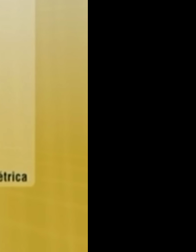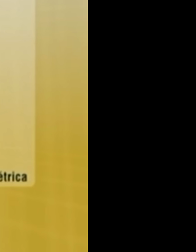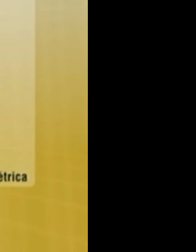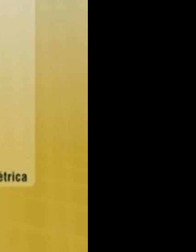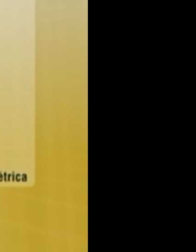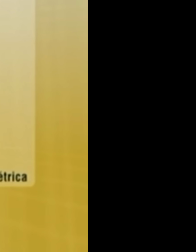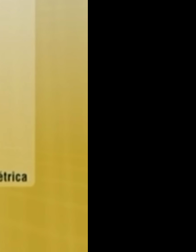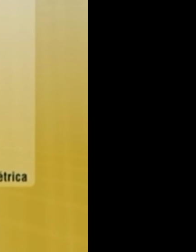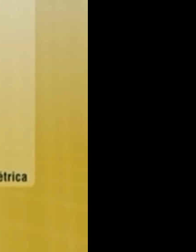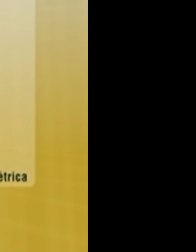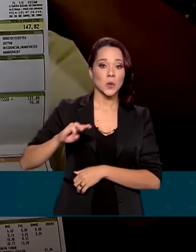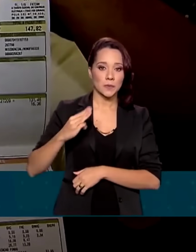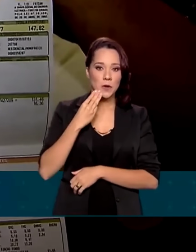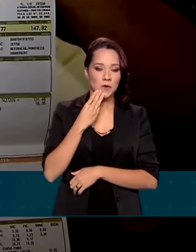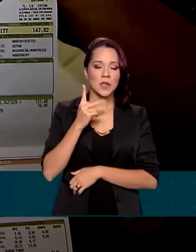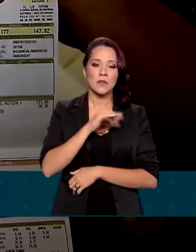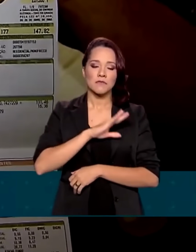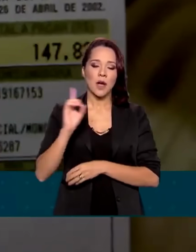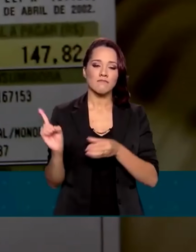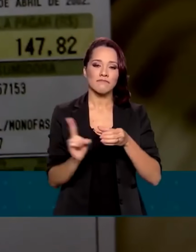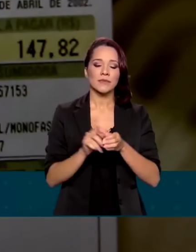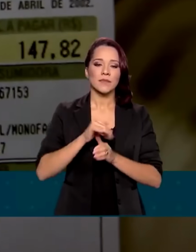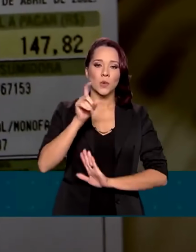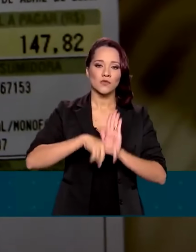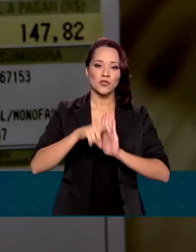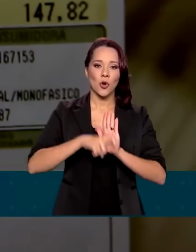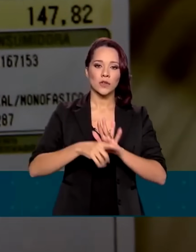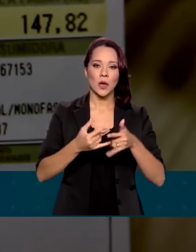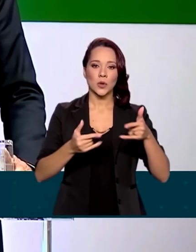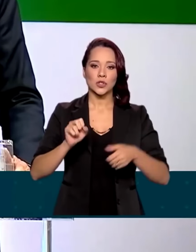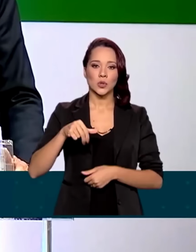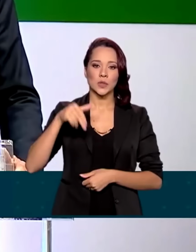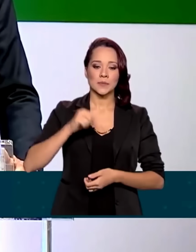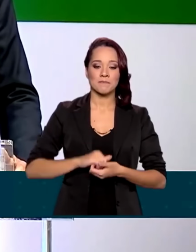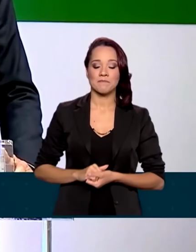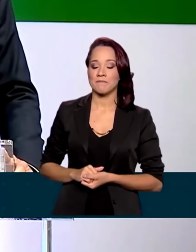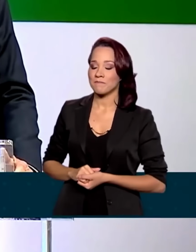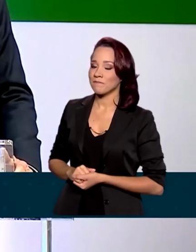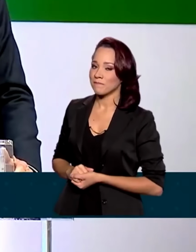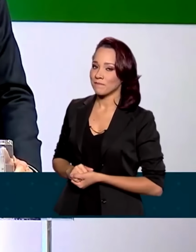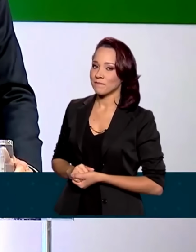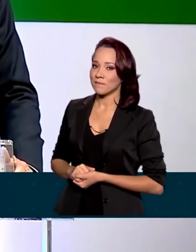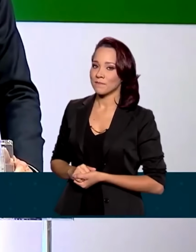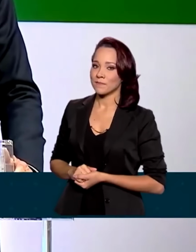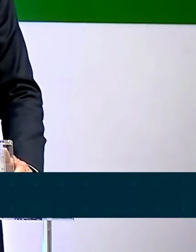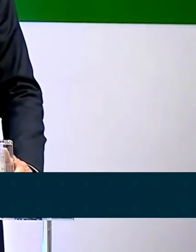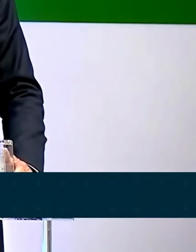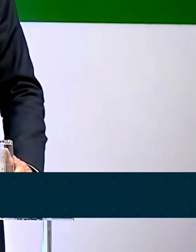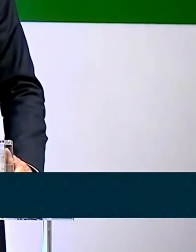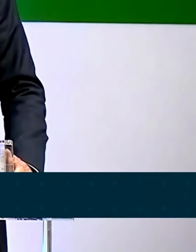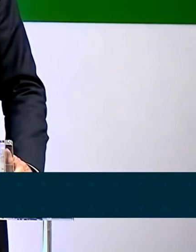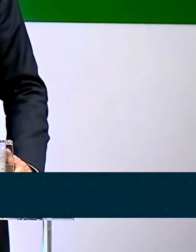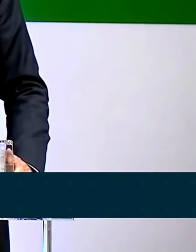ou não até porque o concorrente também pertence a eles quando o povo entender essa realidade meus irmãos Aí sim é que eu considero né que estaremos